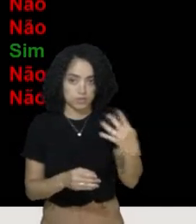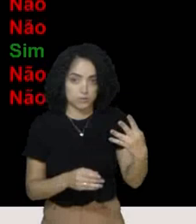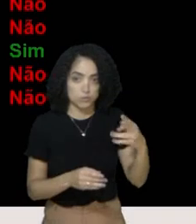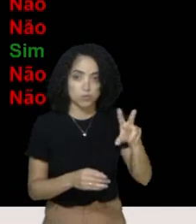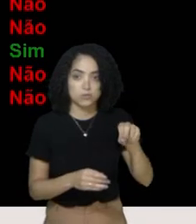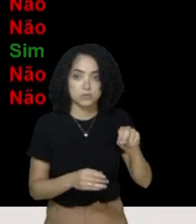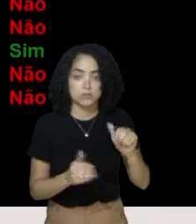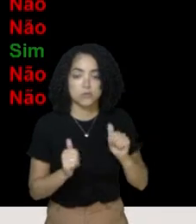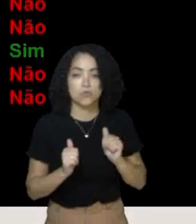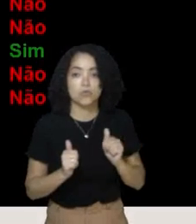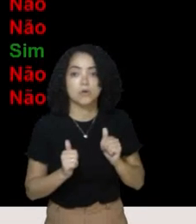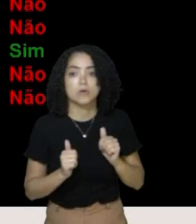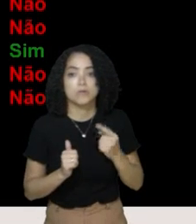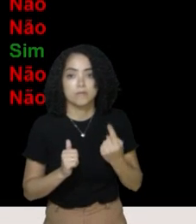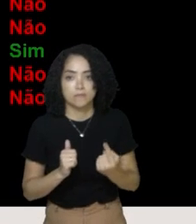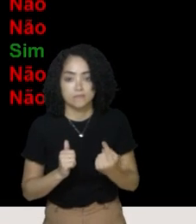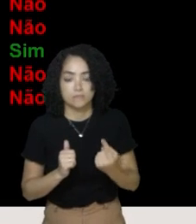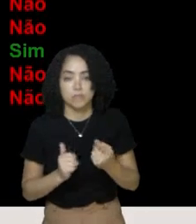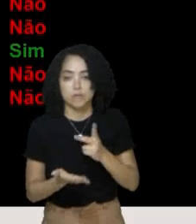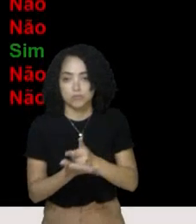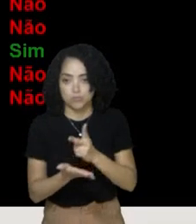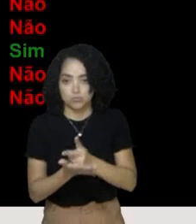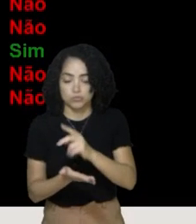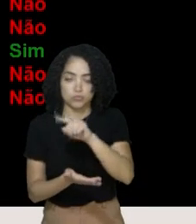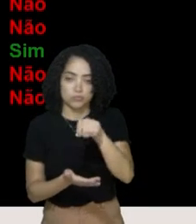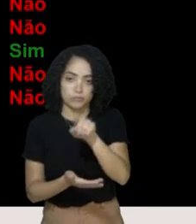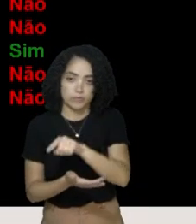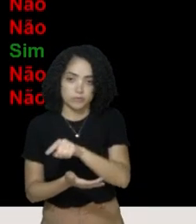está mantido o veto.